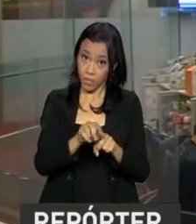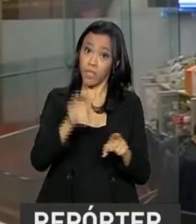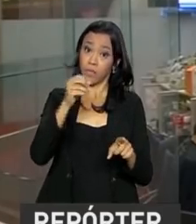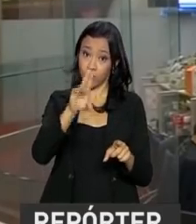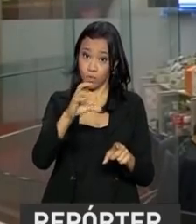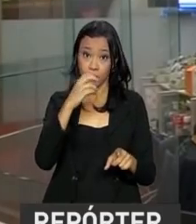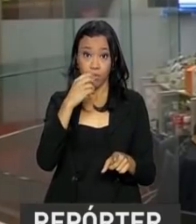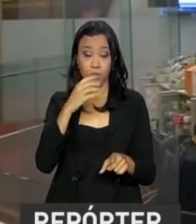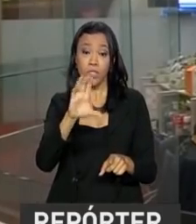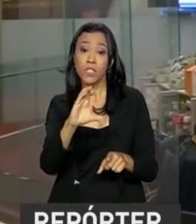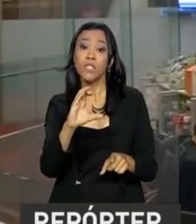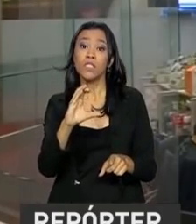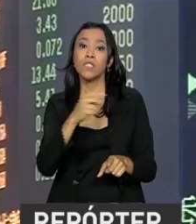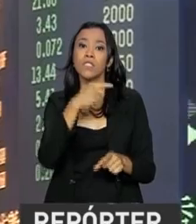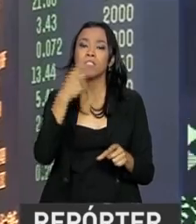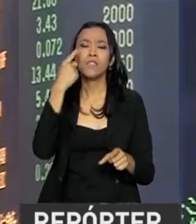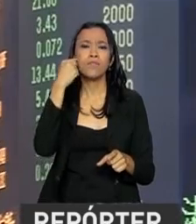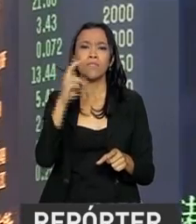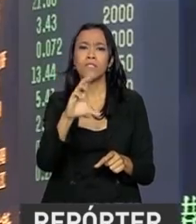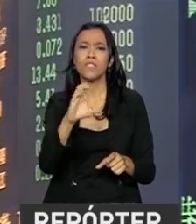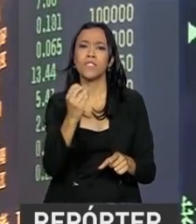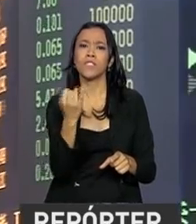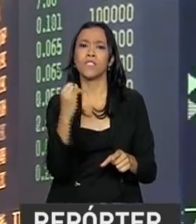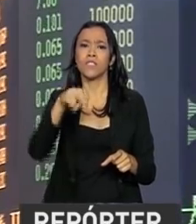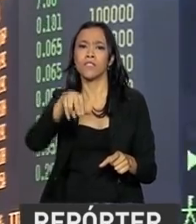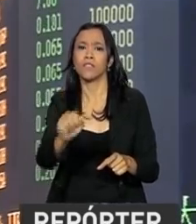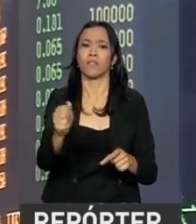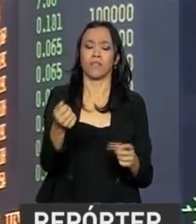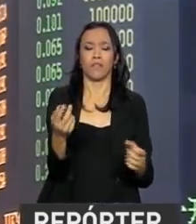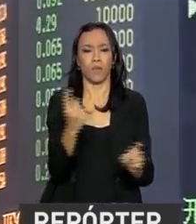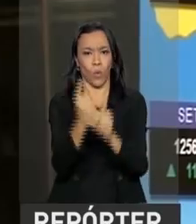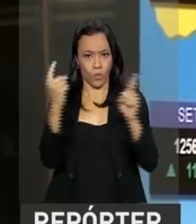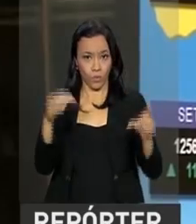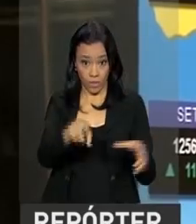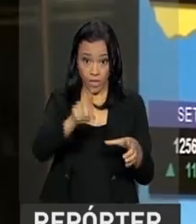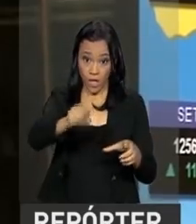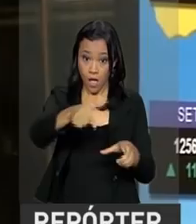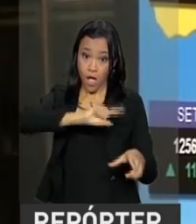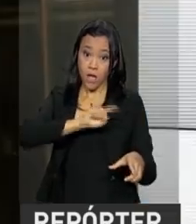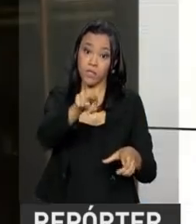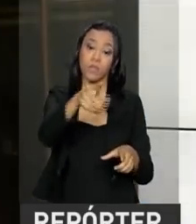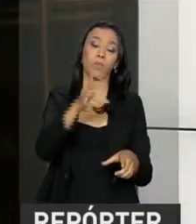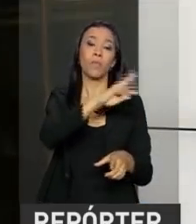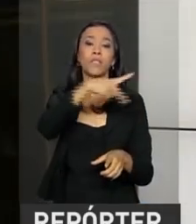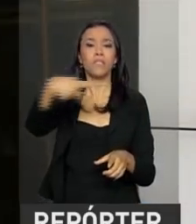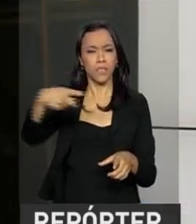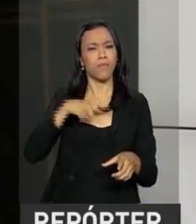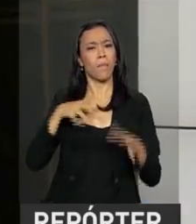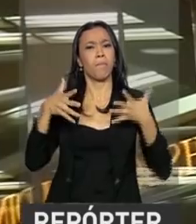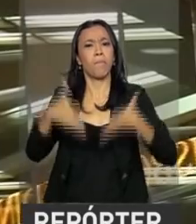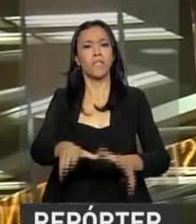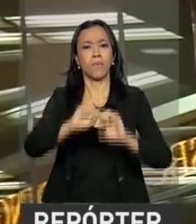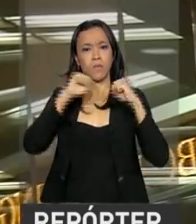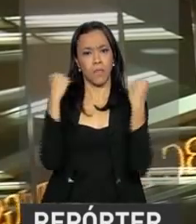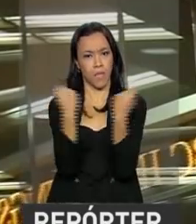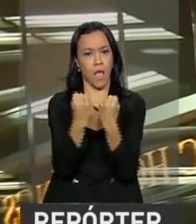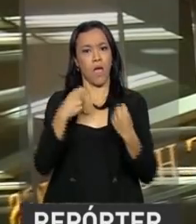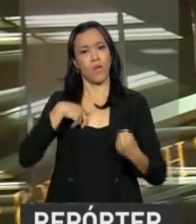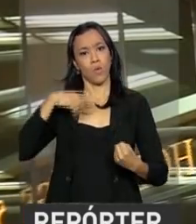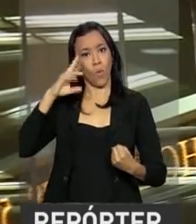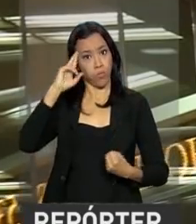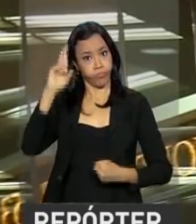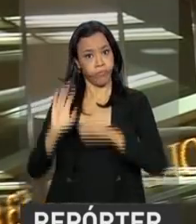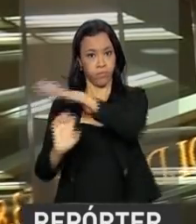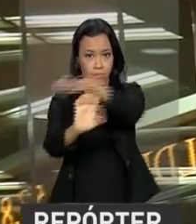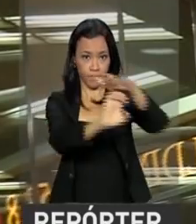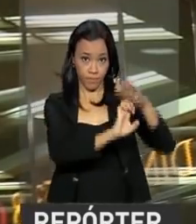dos principais centros financeiros da Ásia, antes da cúpula, o presidente também deve participar de um seminário com empresários e